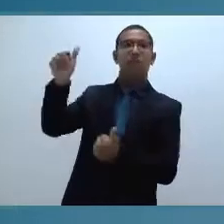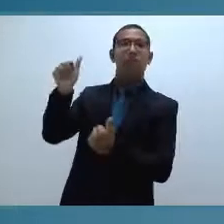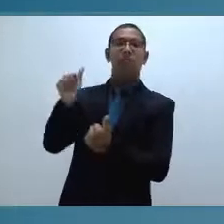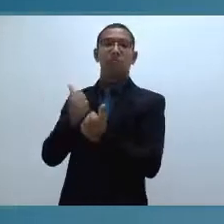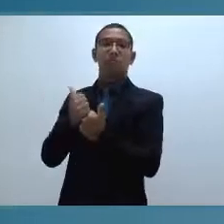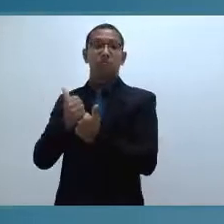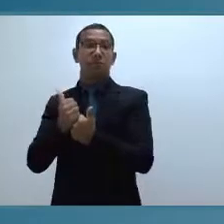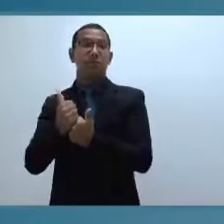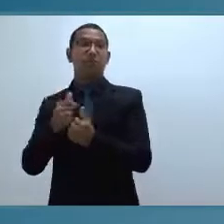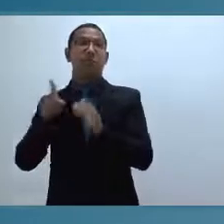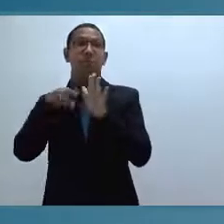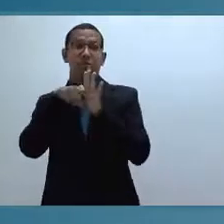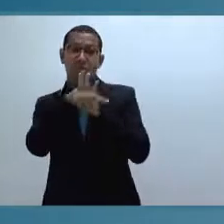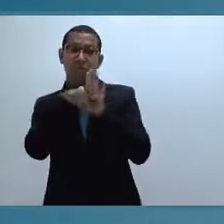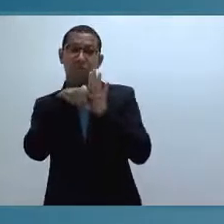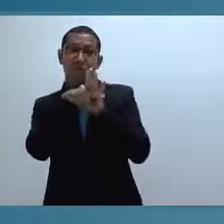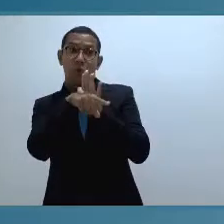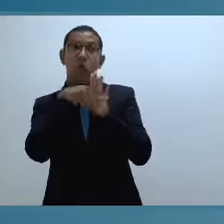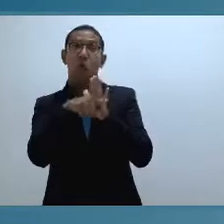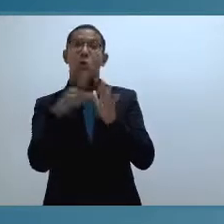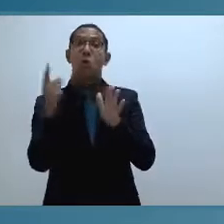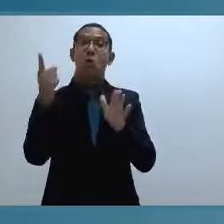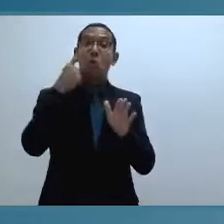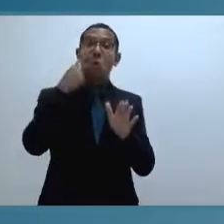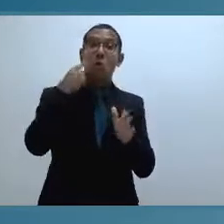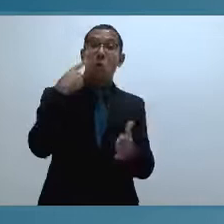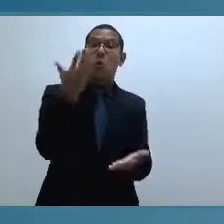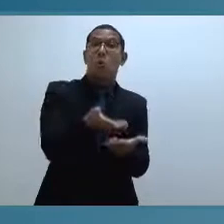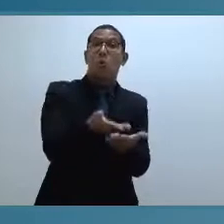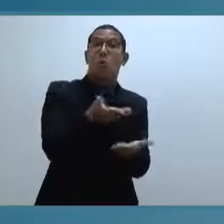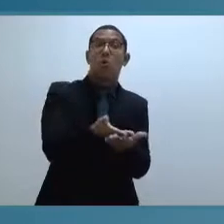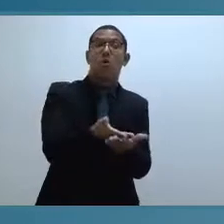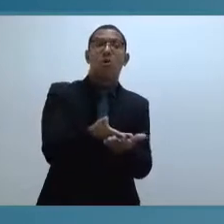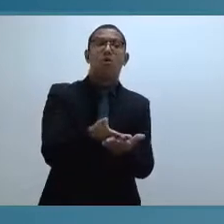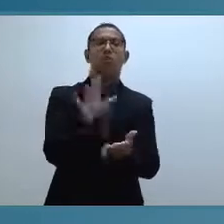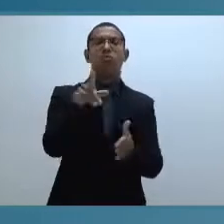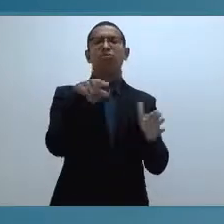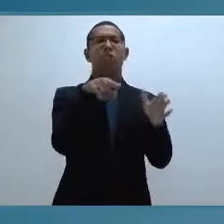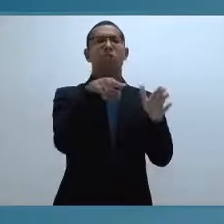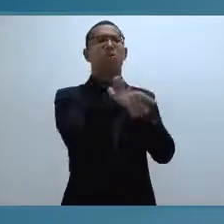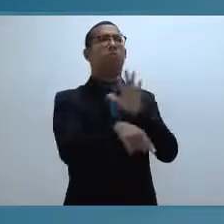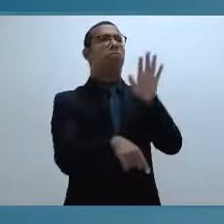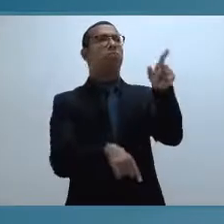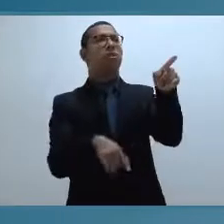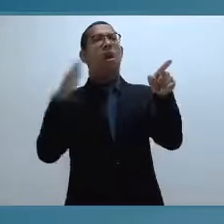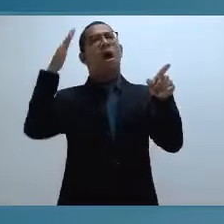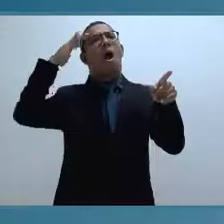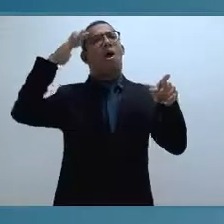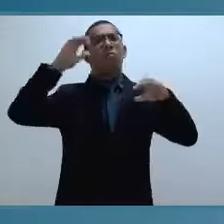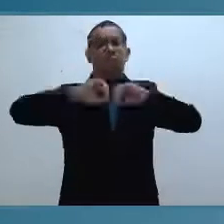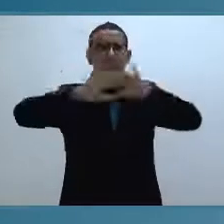excepcionalidade, esmagadora Rosileide, como Vossa Excelência entendeu o caso da magistrada?